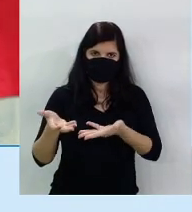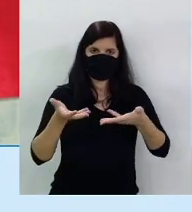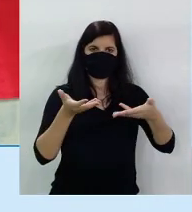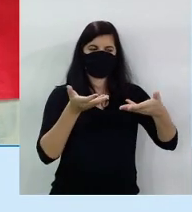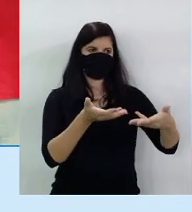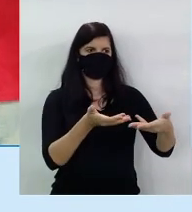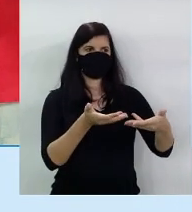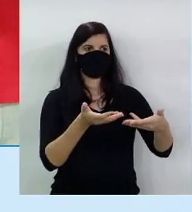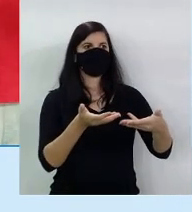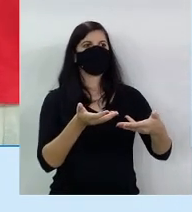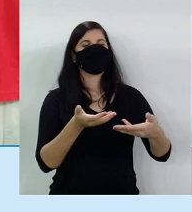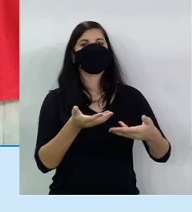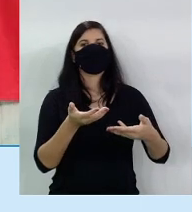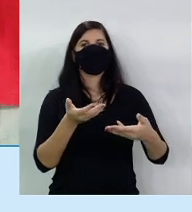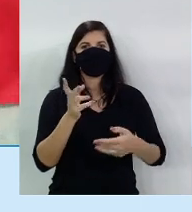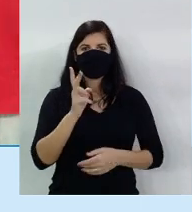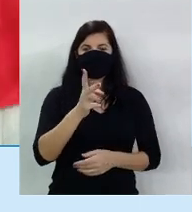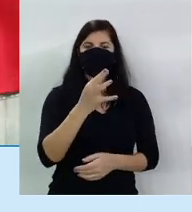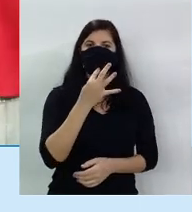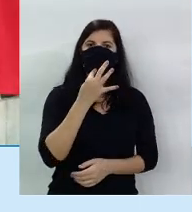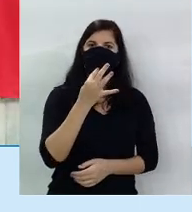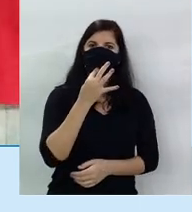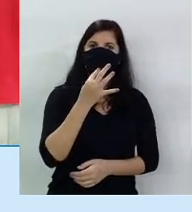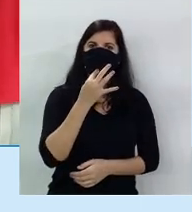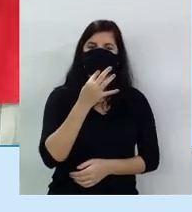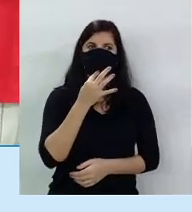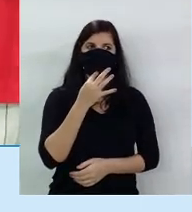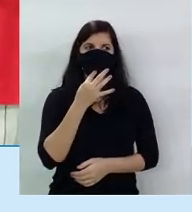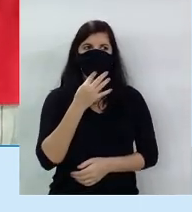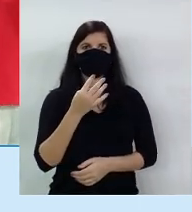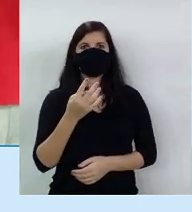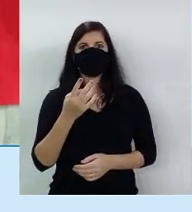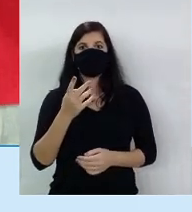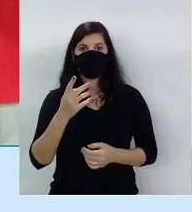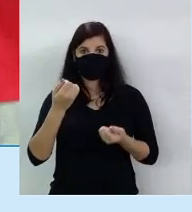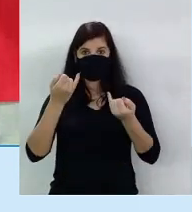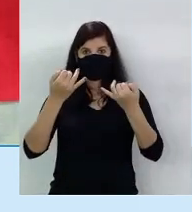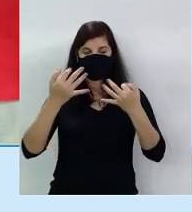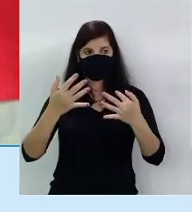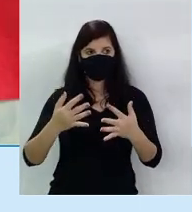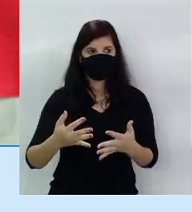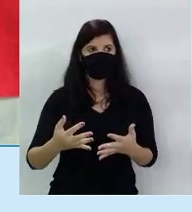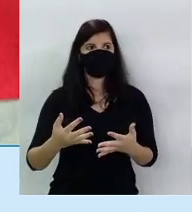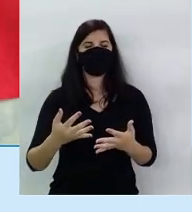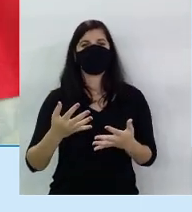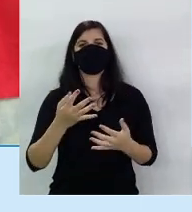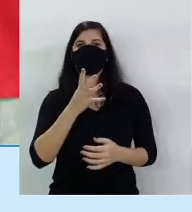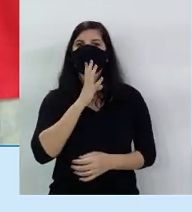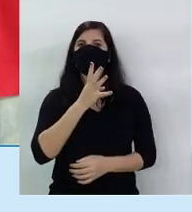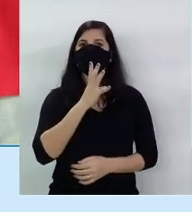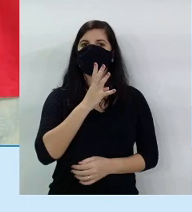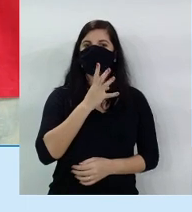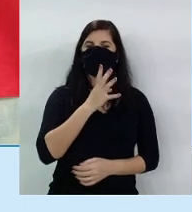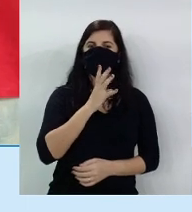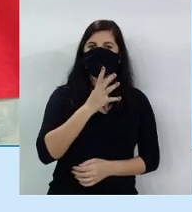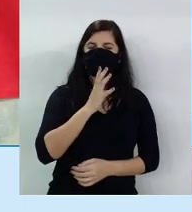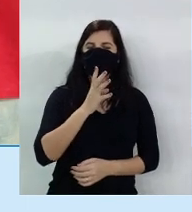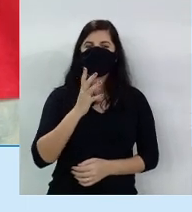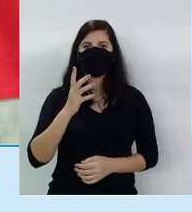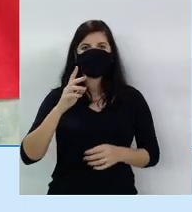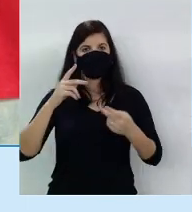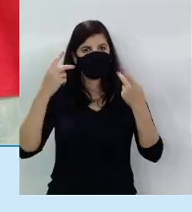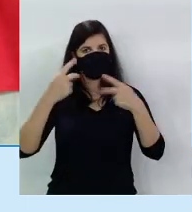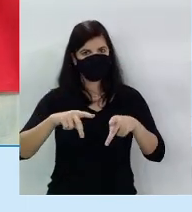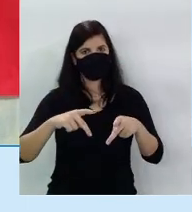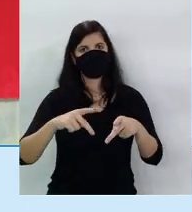importante essa questão de sempre conhecer. É por isso aqui que o nosso componente, nós sempre falamos, conhecer a tradição